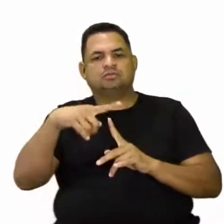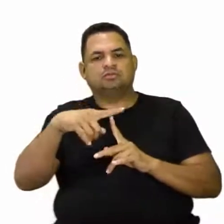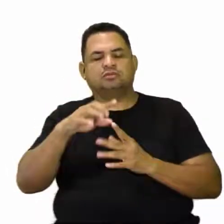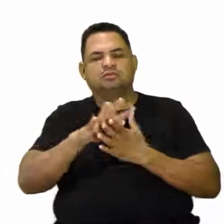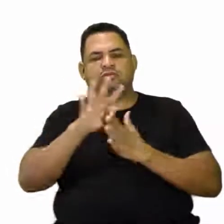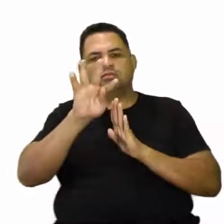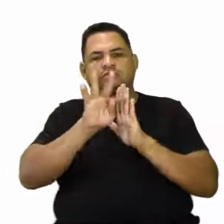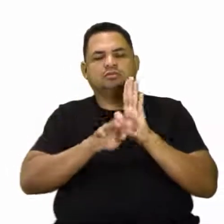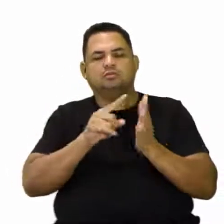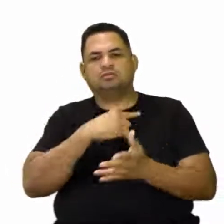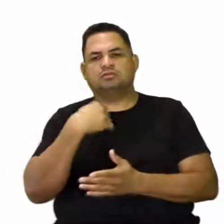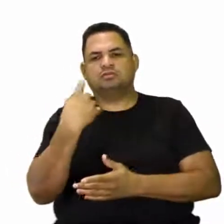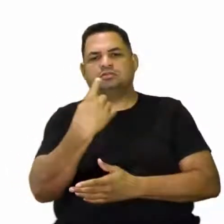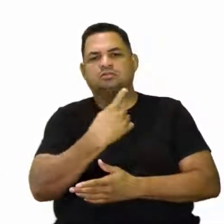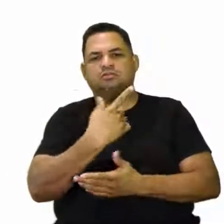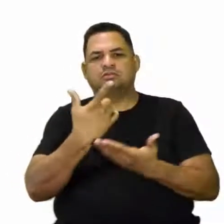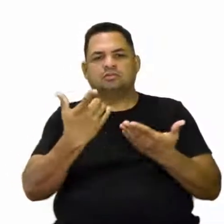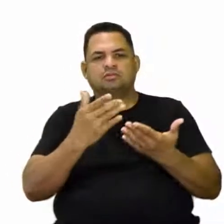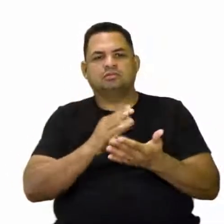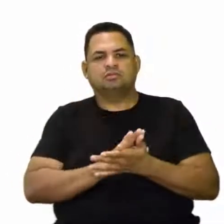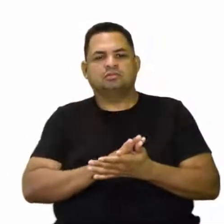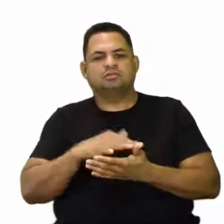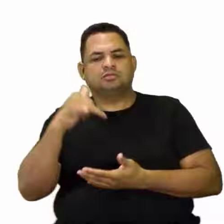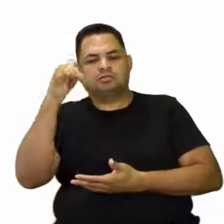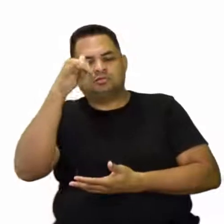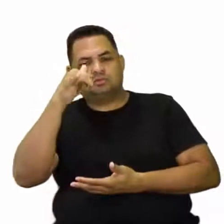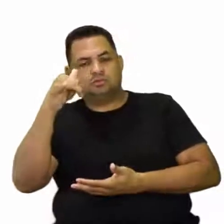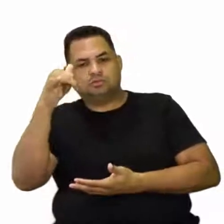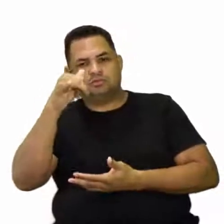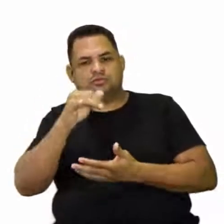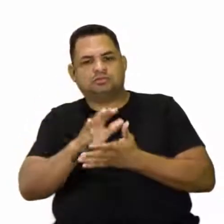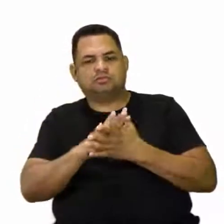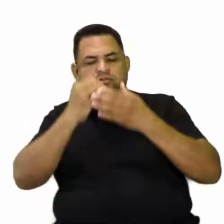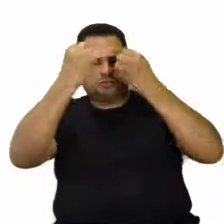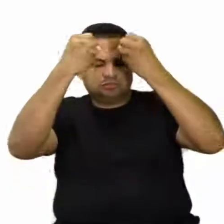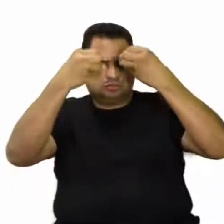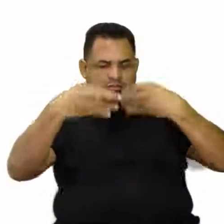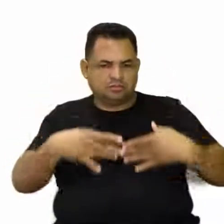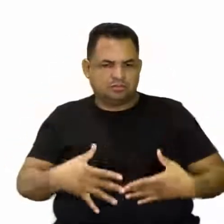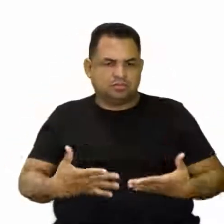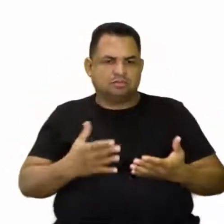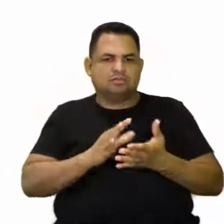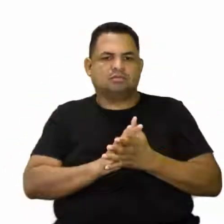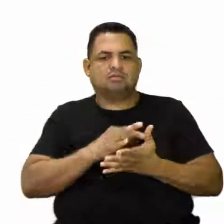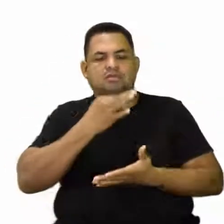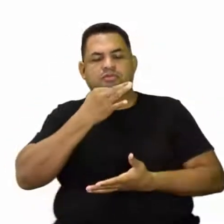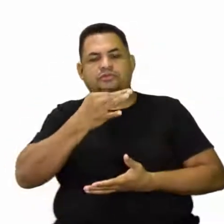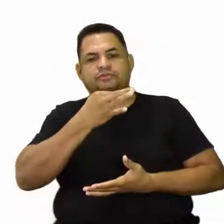texto, nós sabemos que são aqueles, os narrativos, os explicativos, os